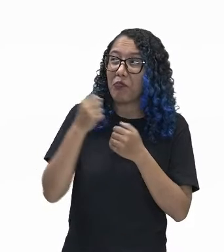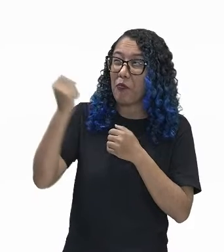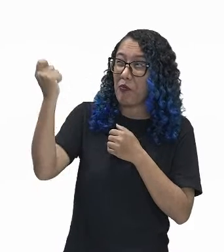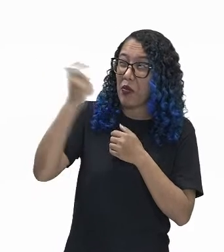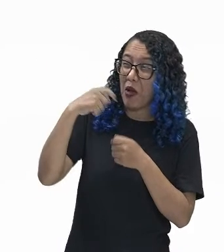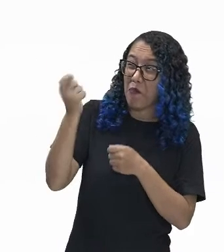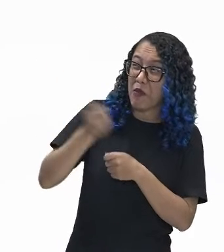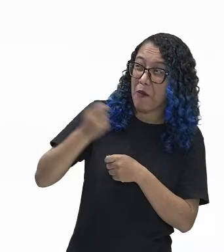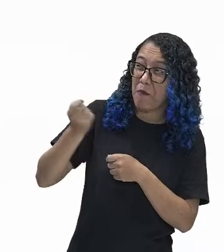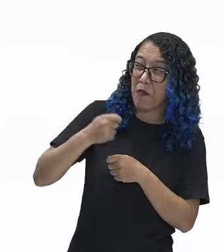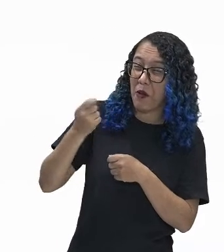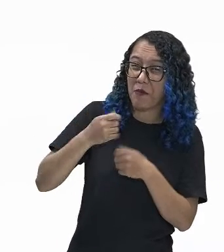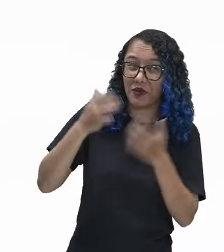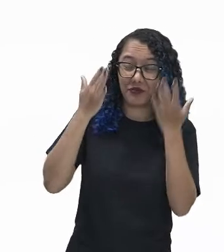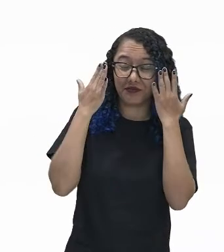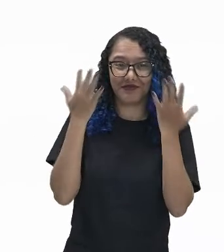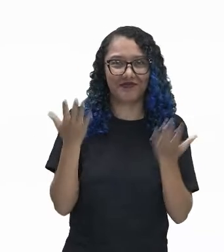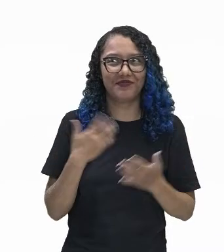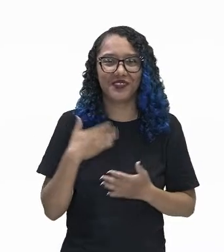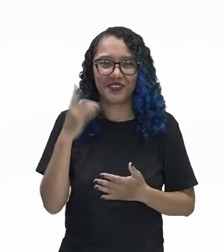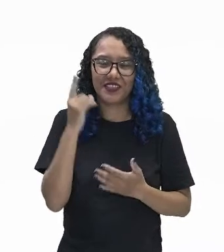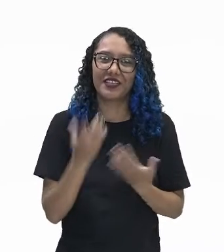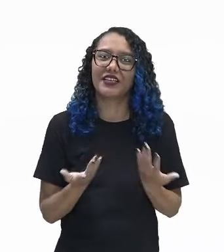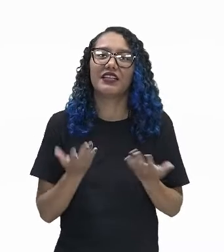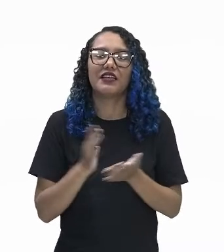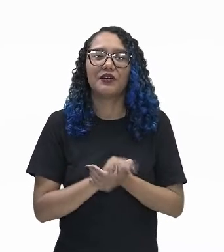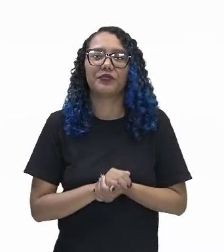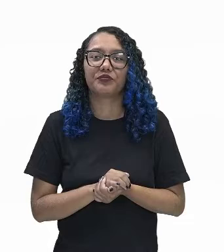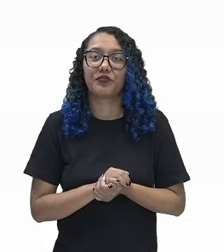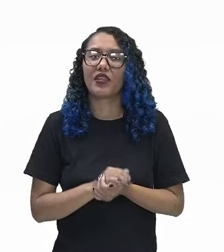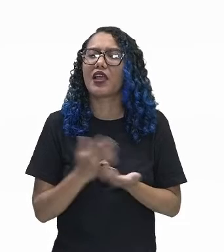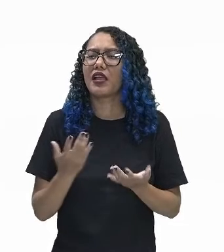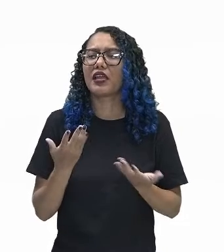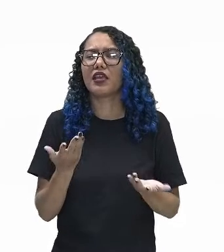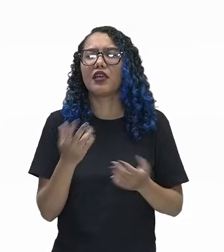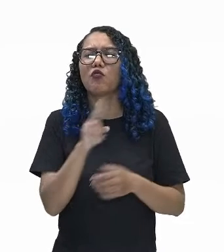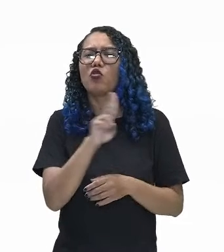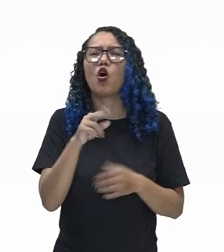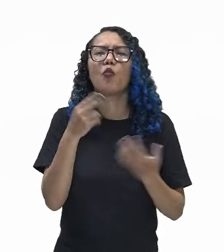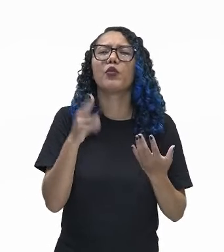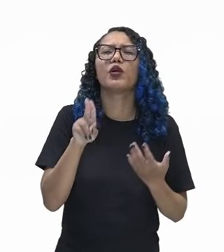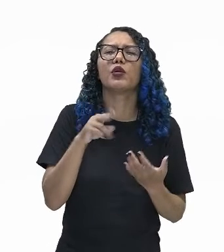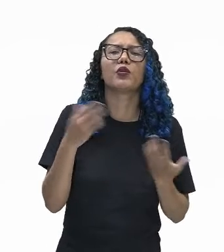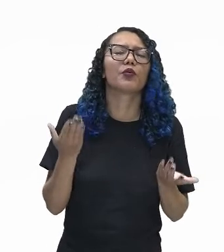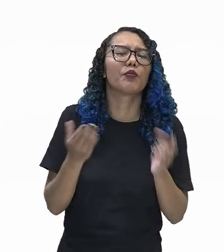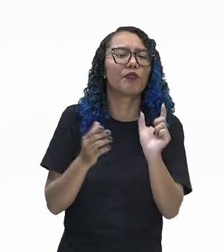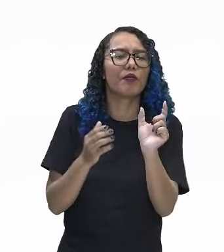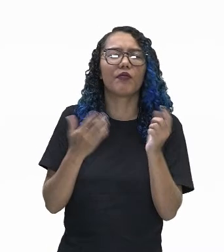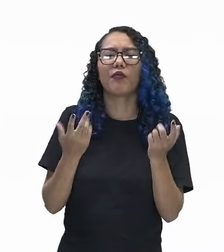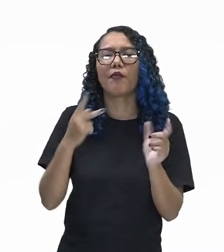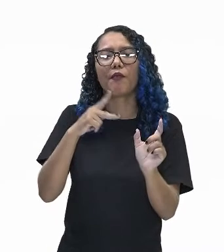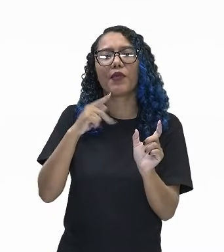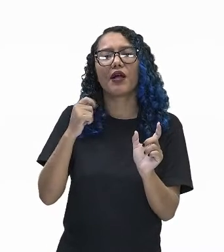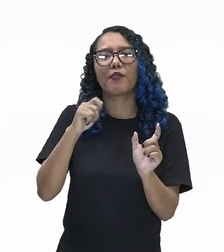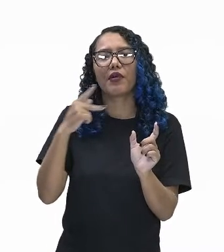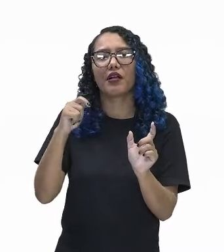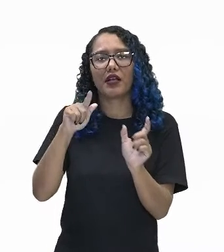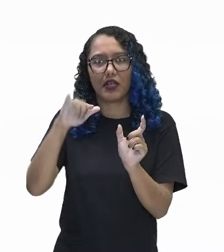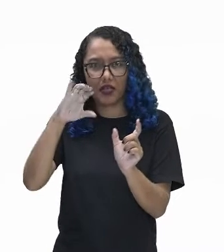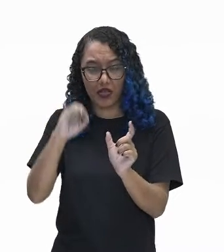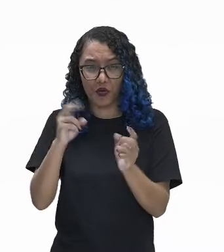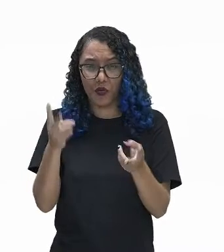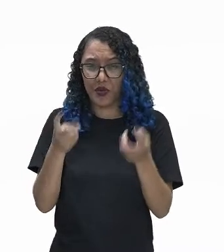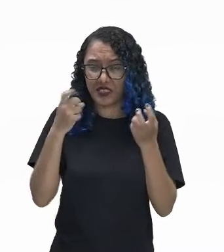arder os olhos. Aqui, geralmente a gente chama o quê? De papagaio, né? Vejam que é uma variação lexical. Por quê?